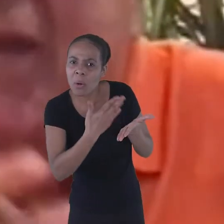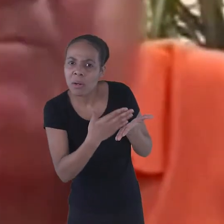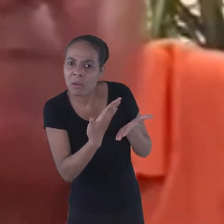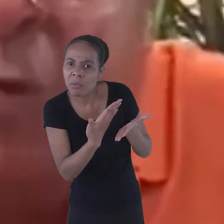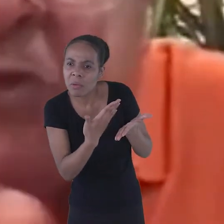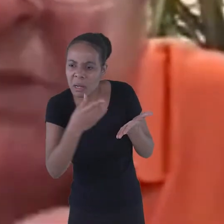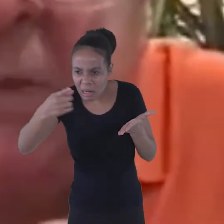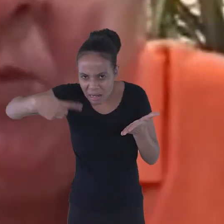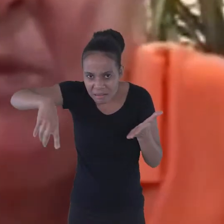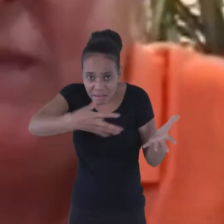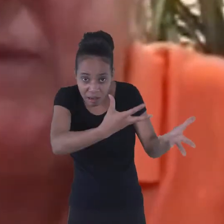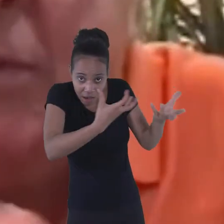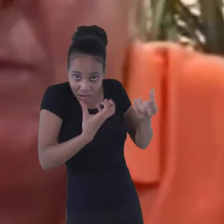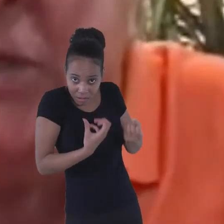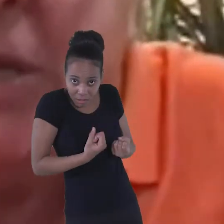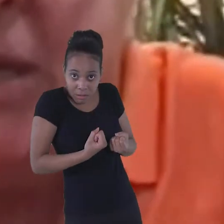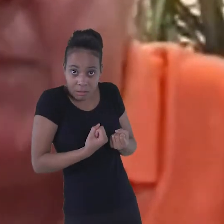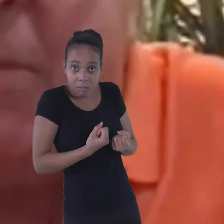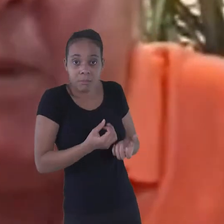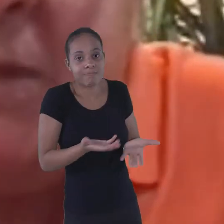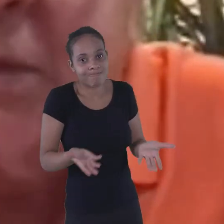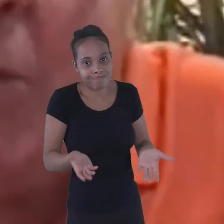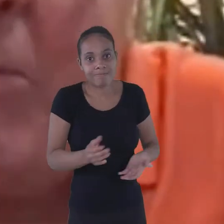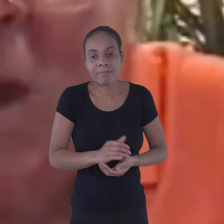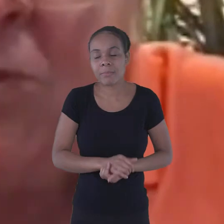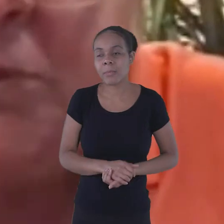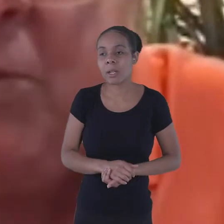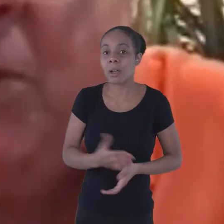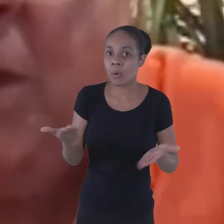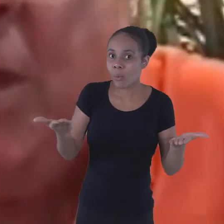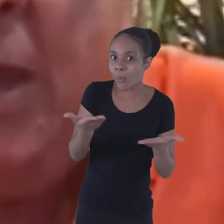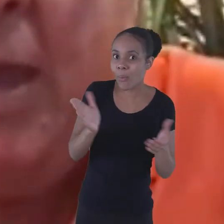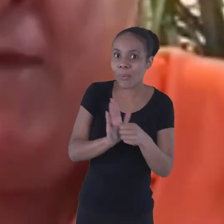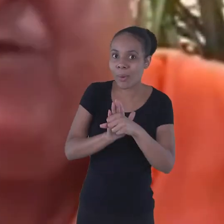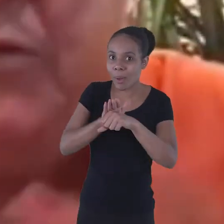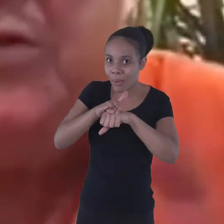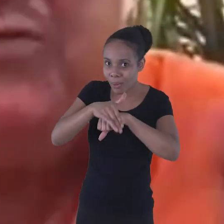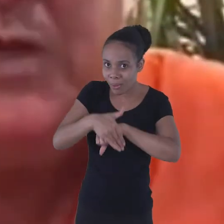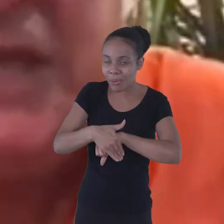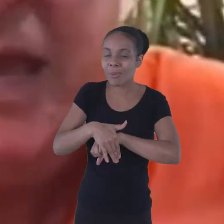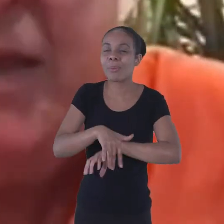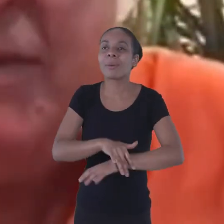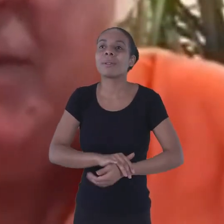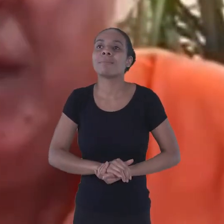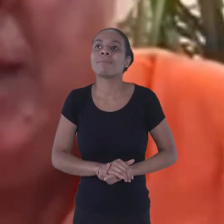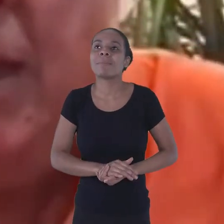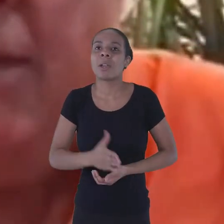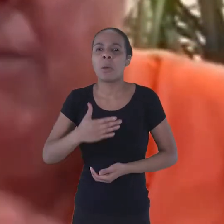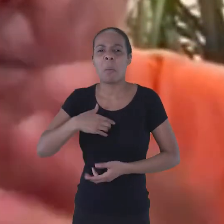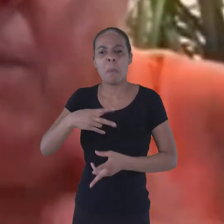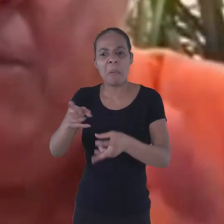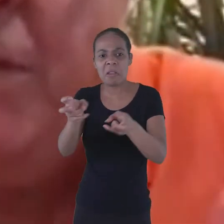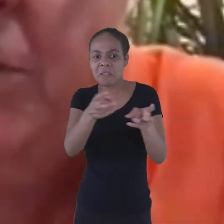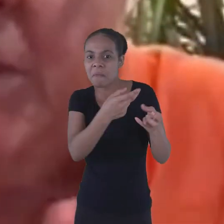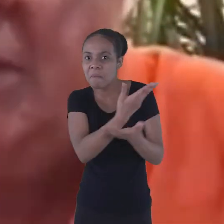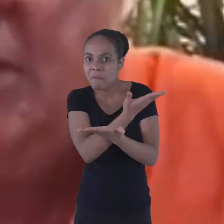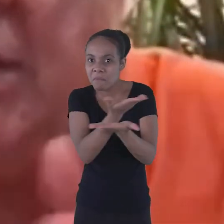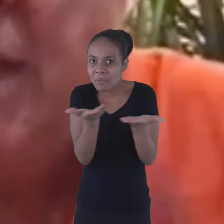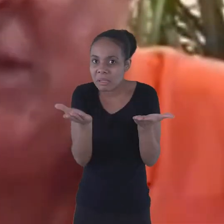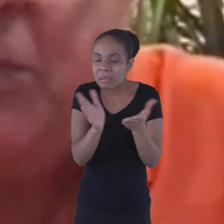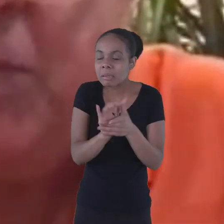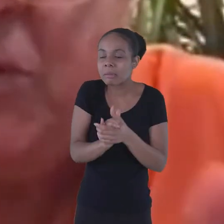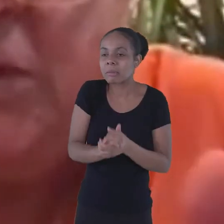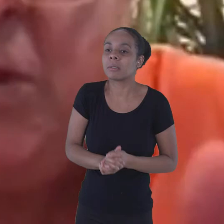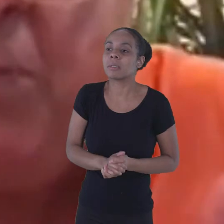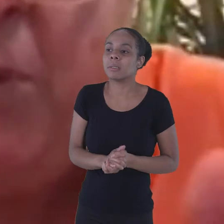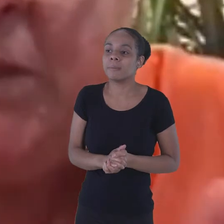E esse bálsamo dessa noite aqui, porque para mim isso é um bálsamo, vindo de vocês, vindo